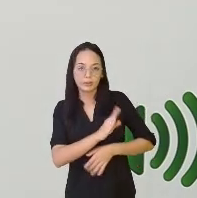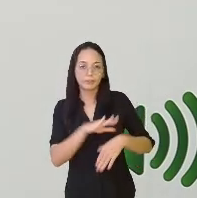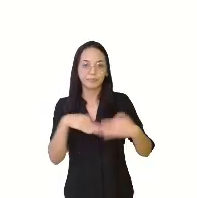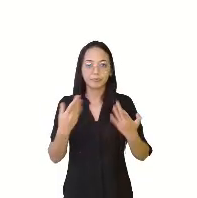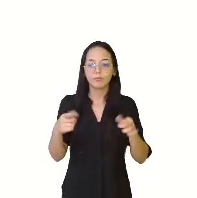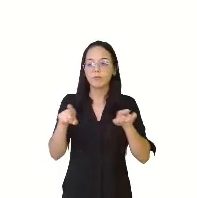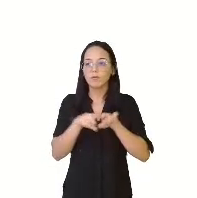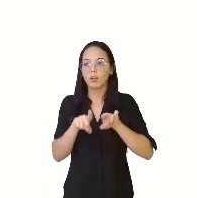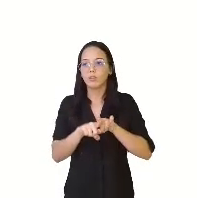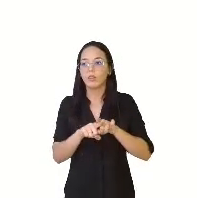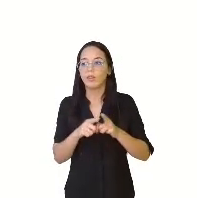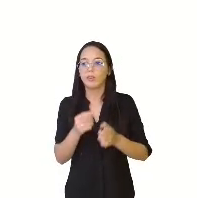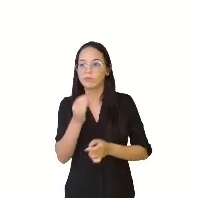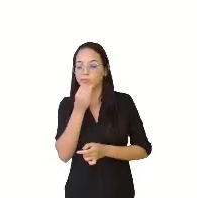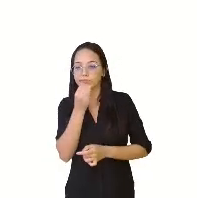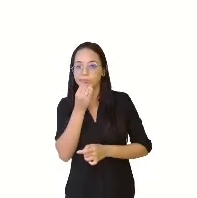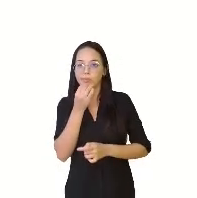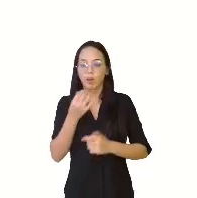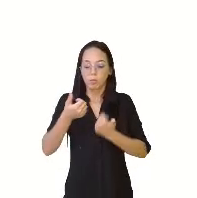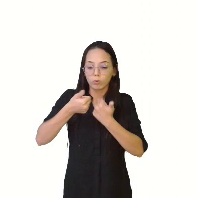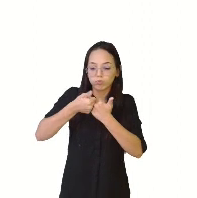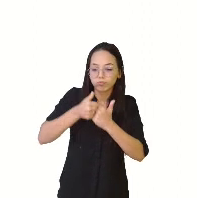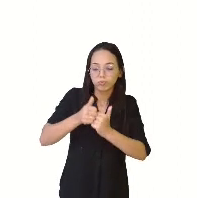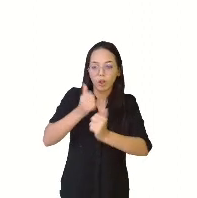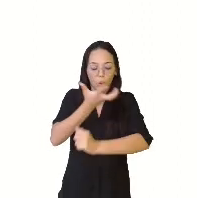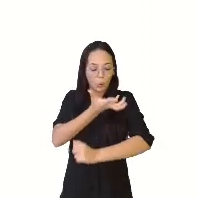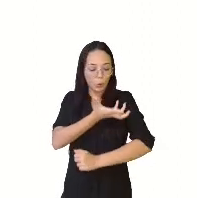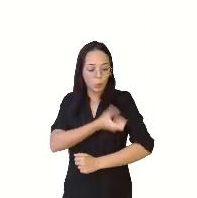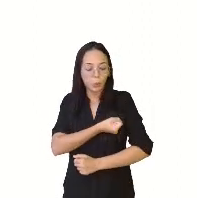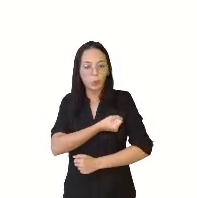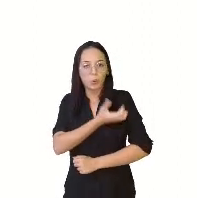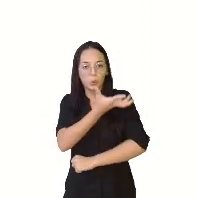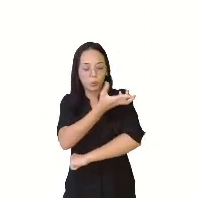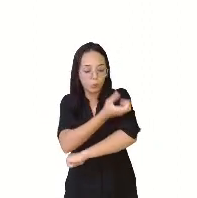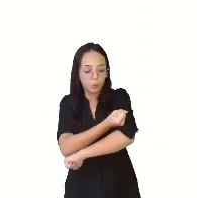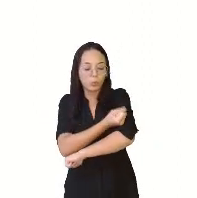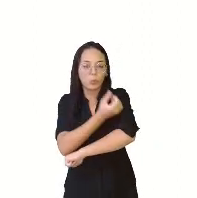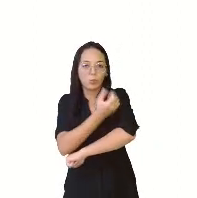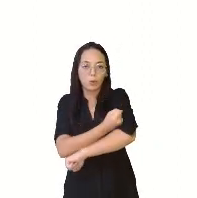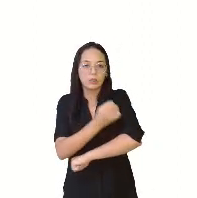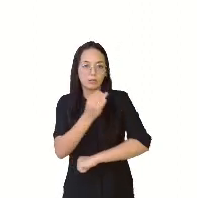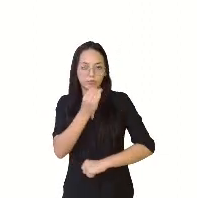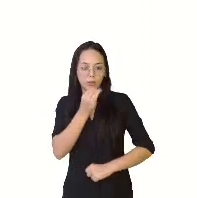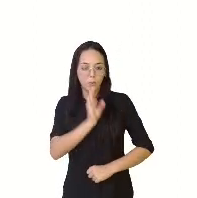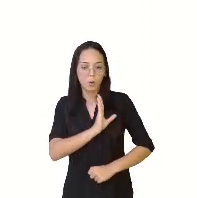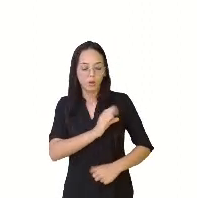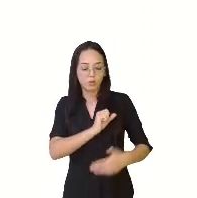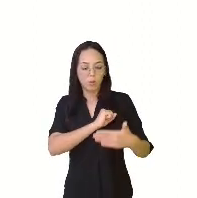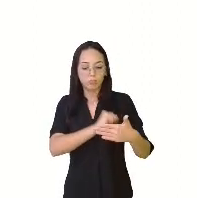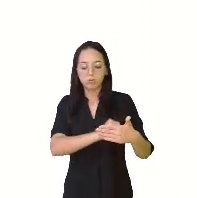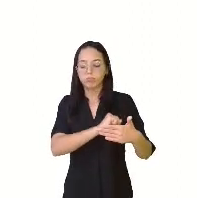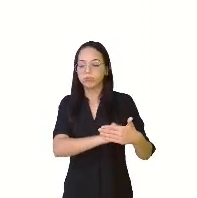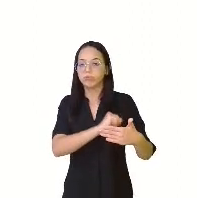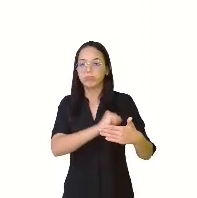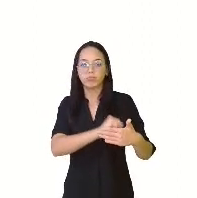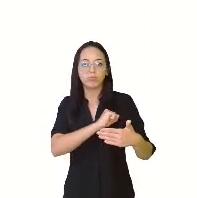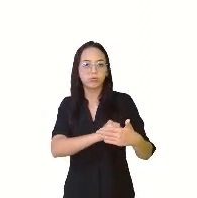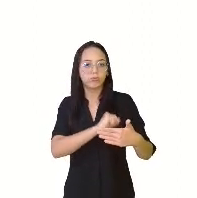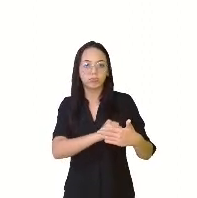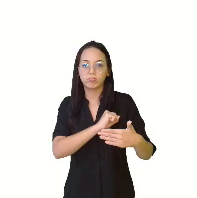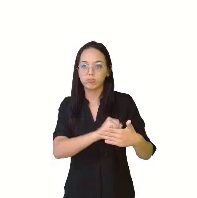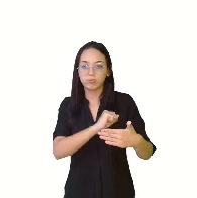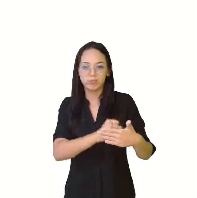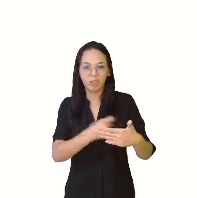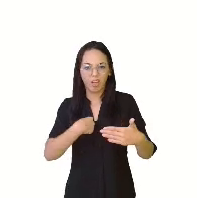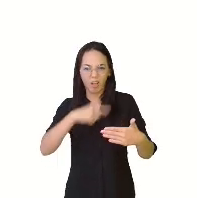tem contrações involuntárias, ou seja, o coração bate independente da vontade do